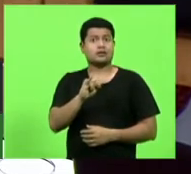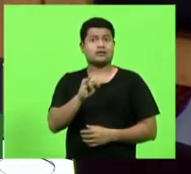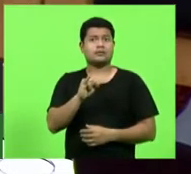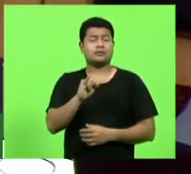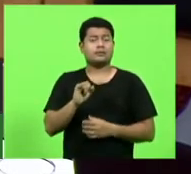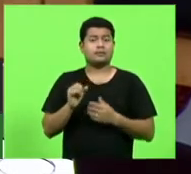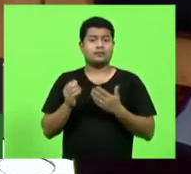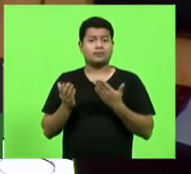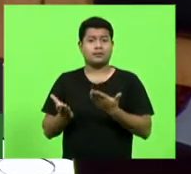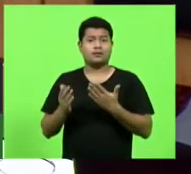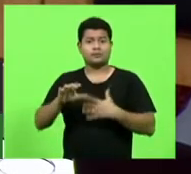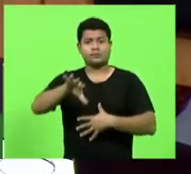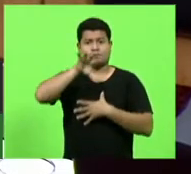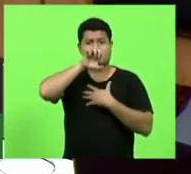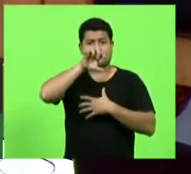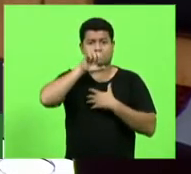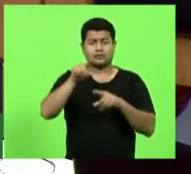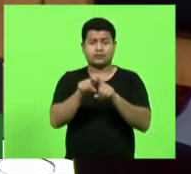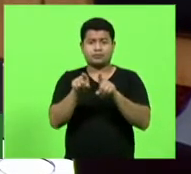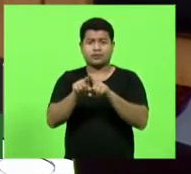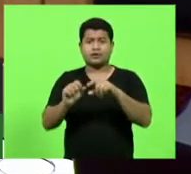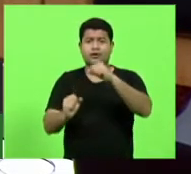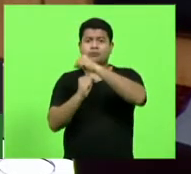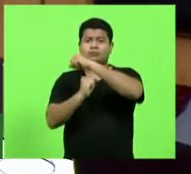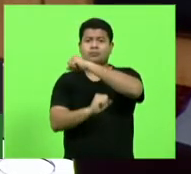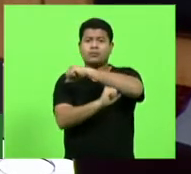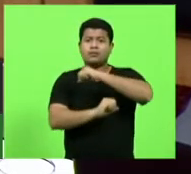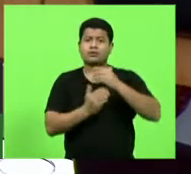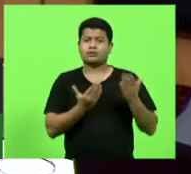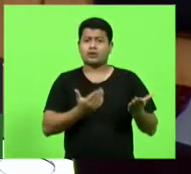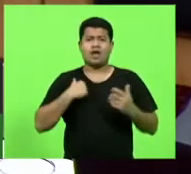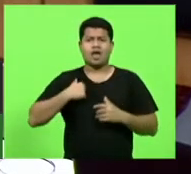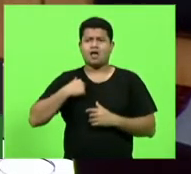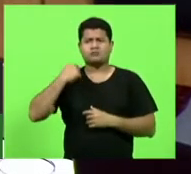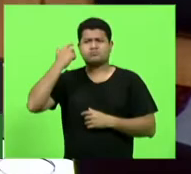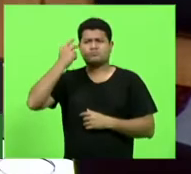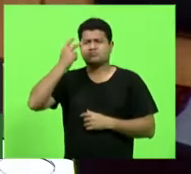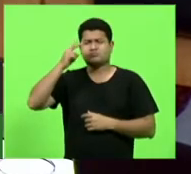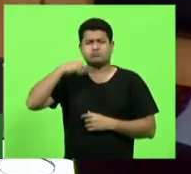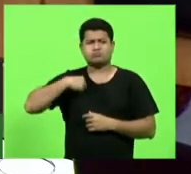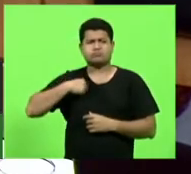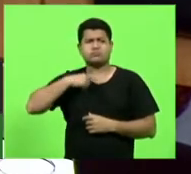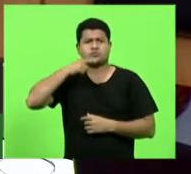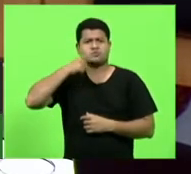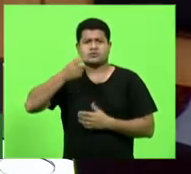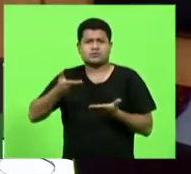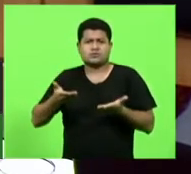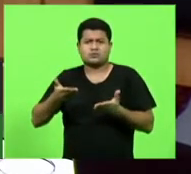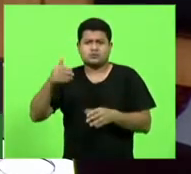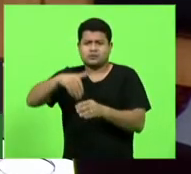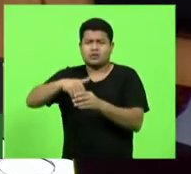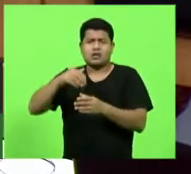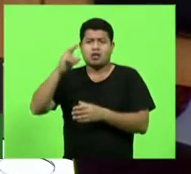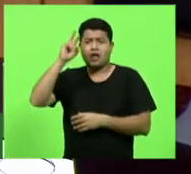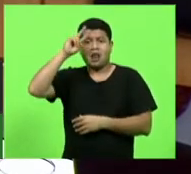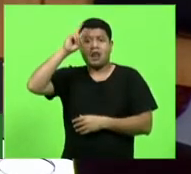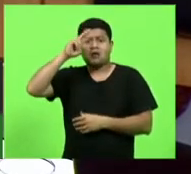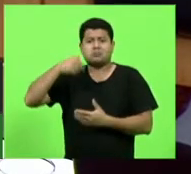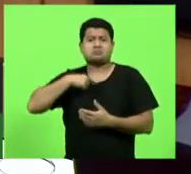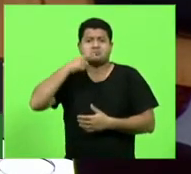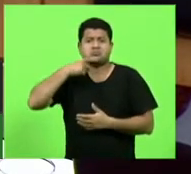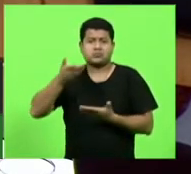a dos respiradores e a Ponte Hercílio Luz eu não me lembro de ter votado e votei a favor. Inclusive, essa,